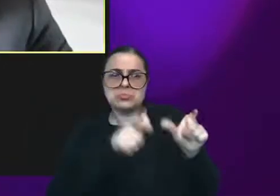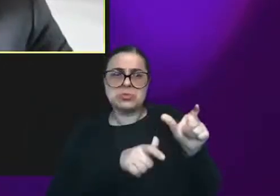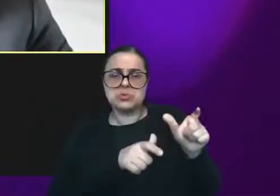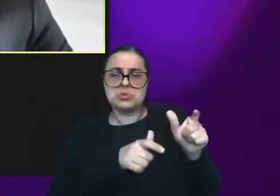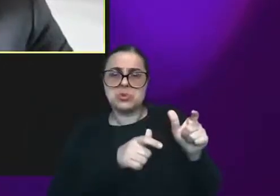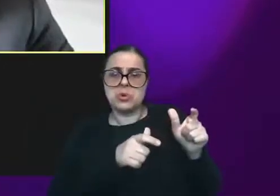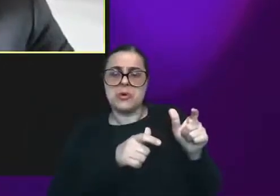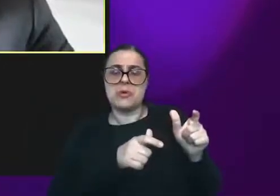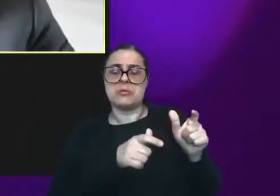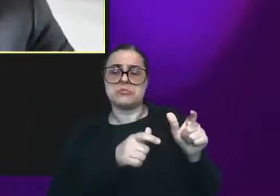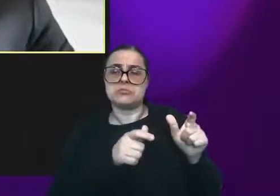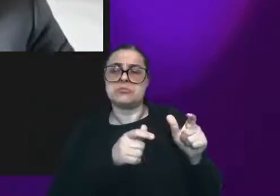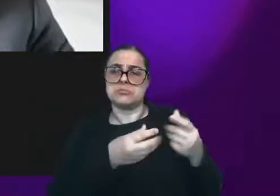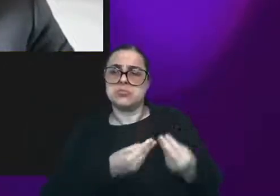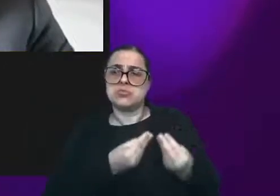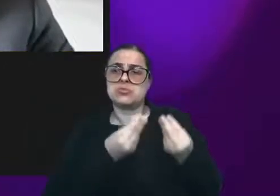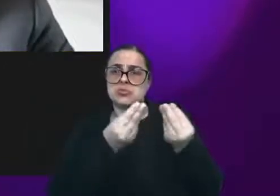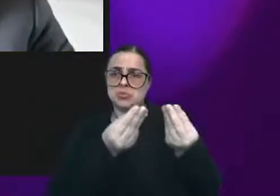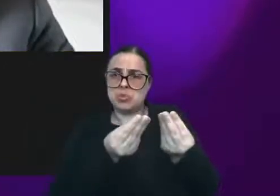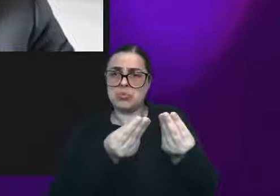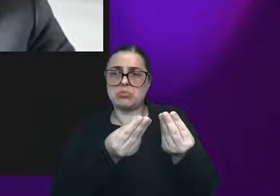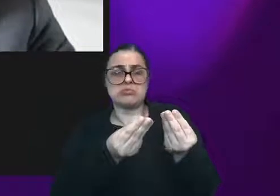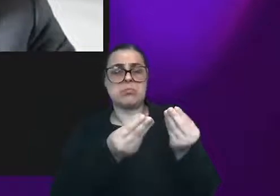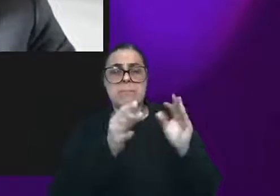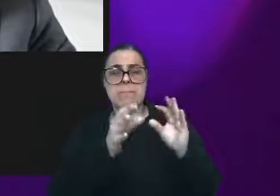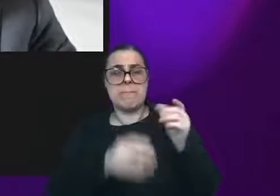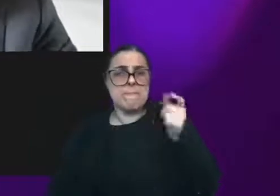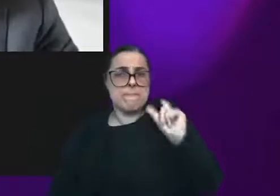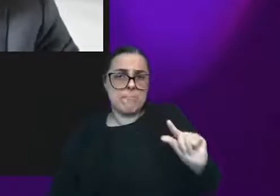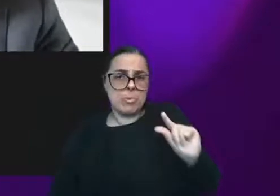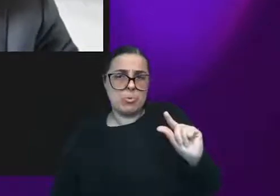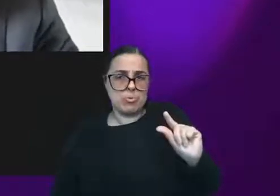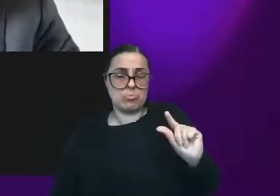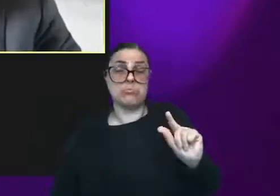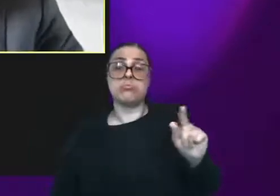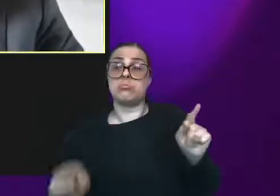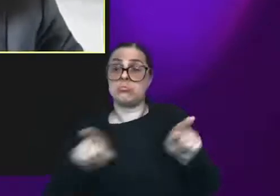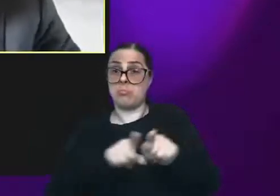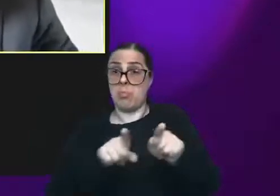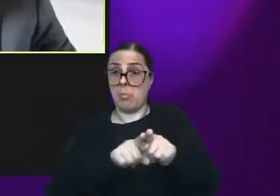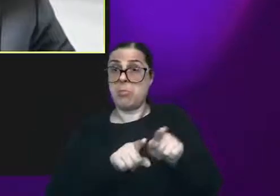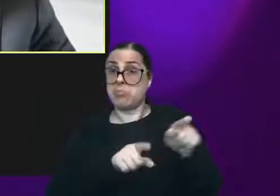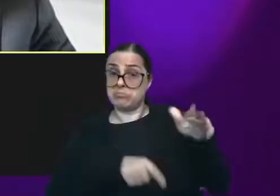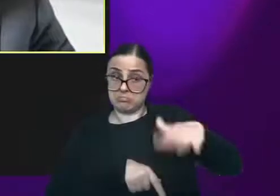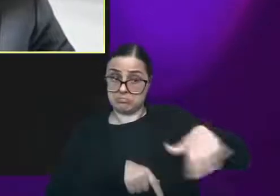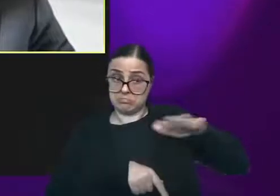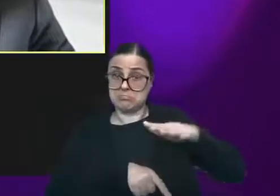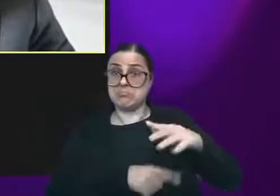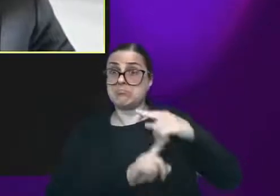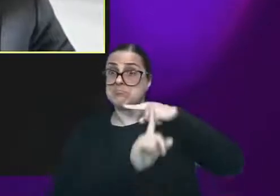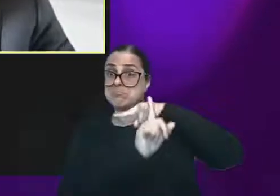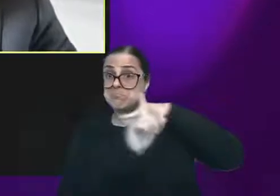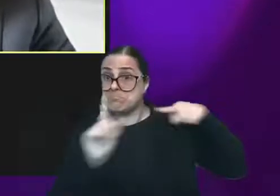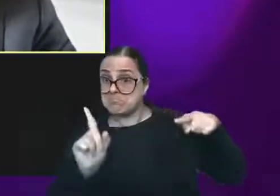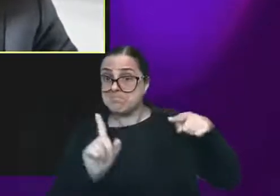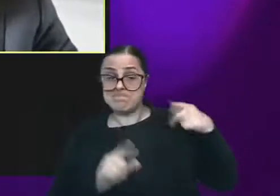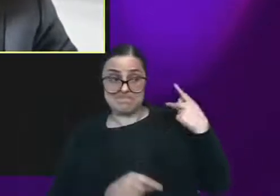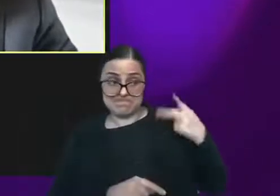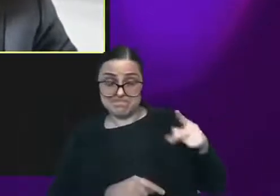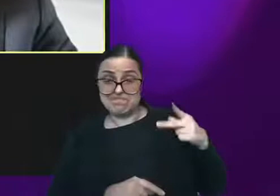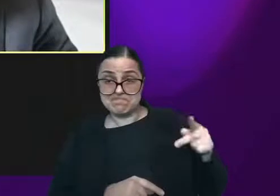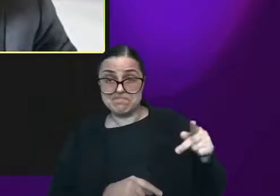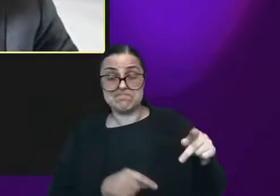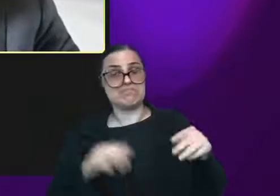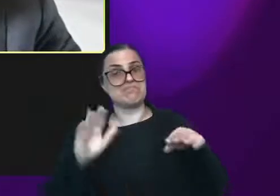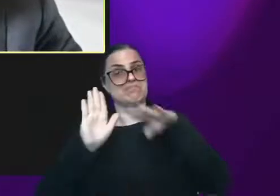órgãos. E esses órgãos, metade deles ainda dentro de